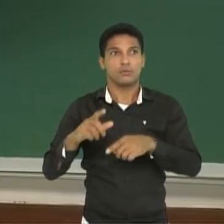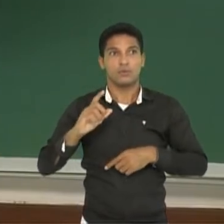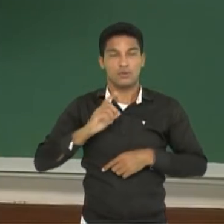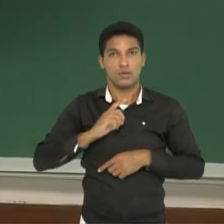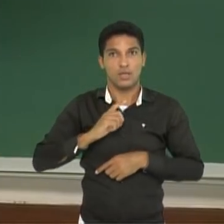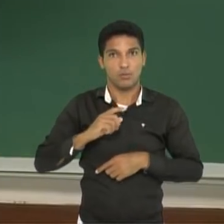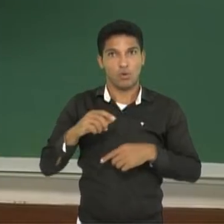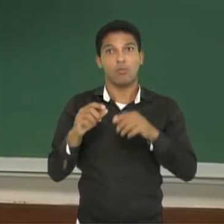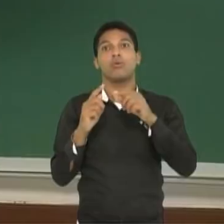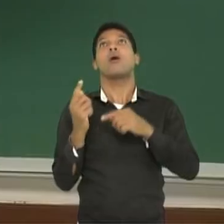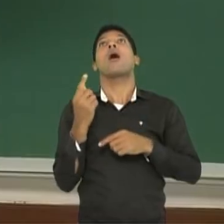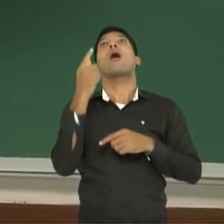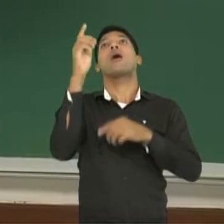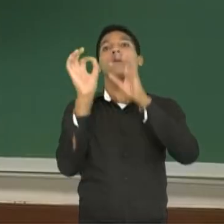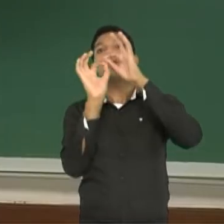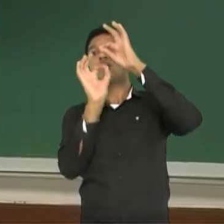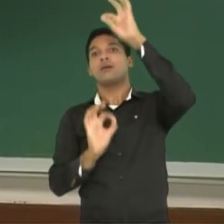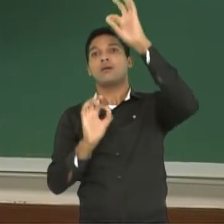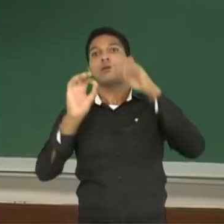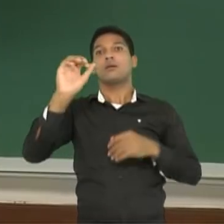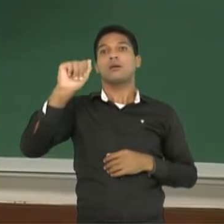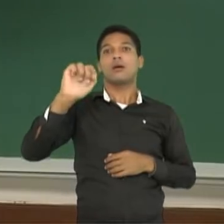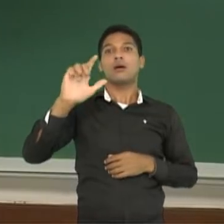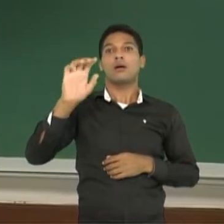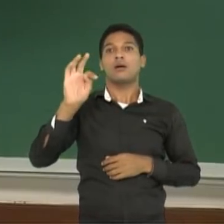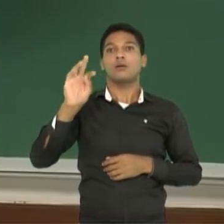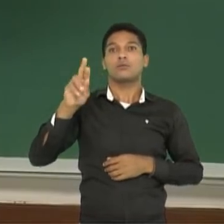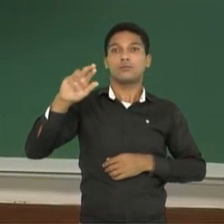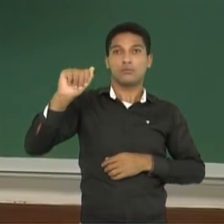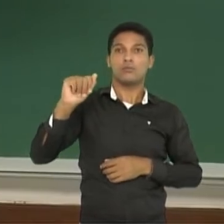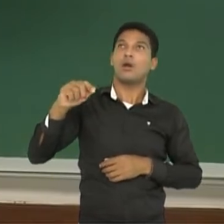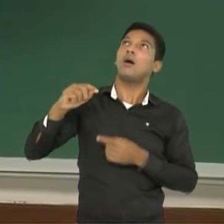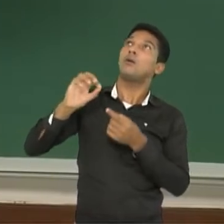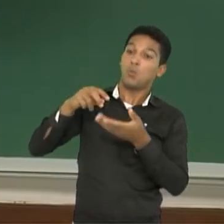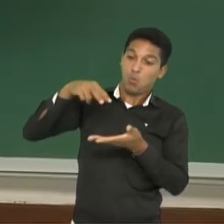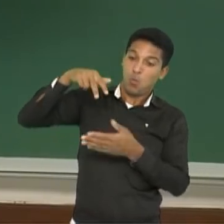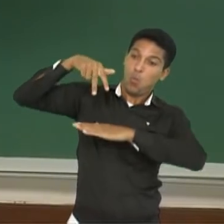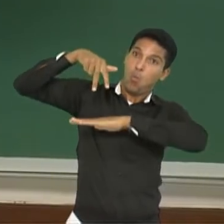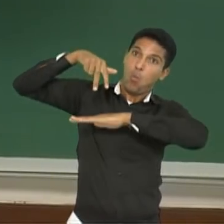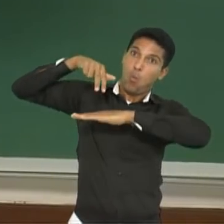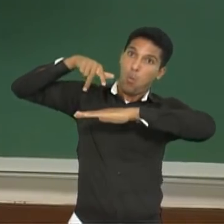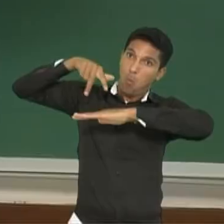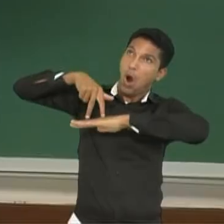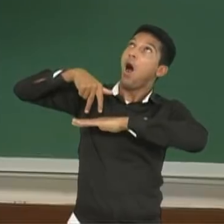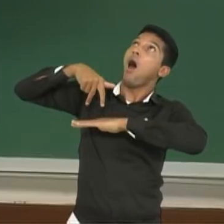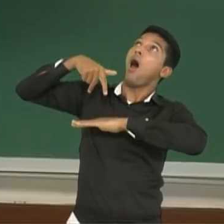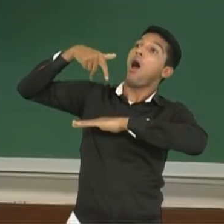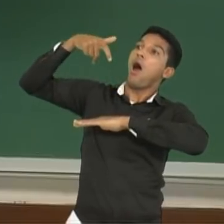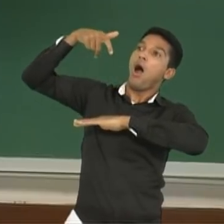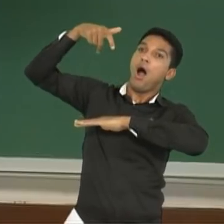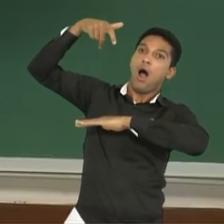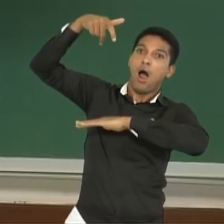medem a altura, né? A distância vertical que o atleta consegue passar, né? No salto em altura ele pula